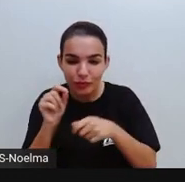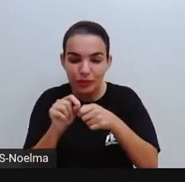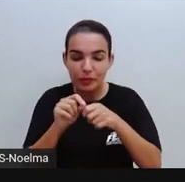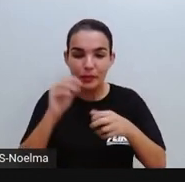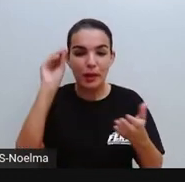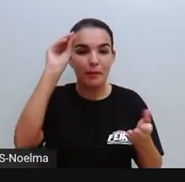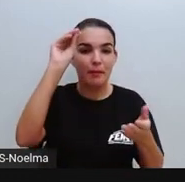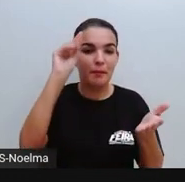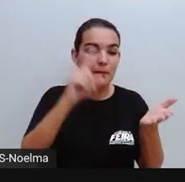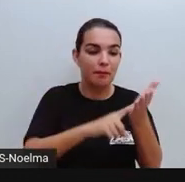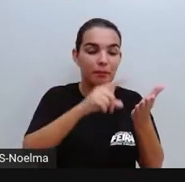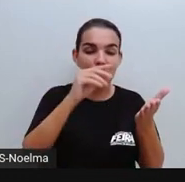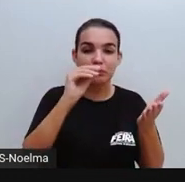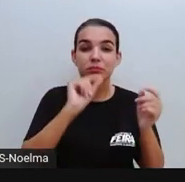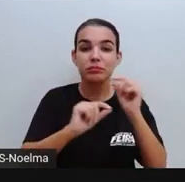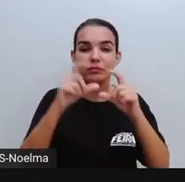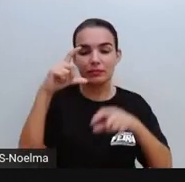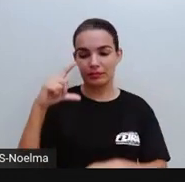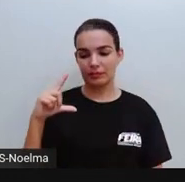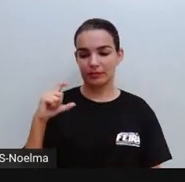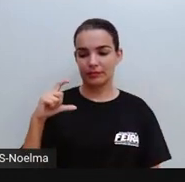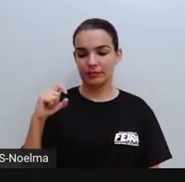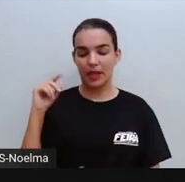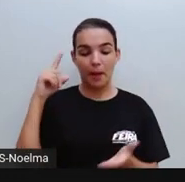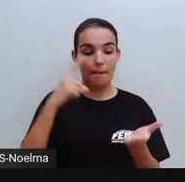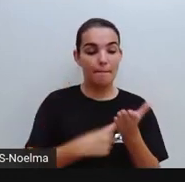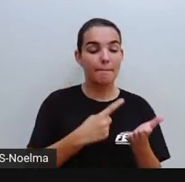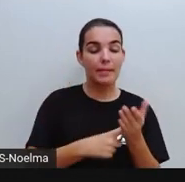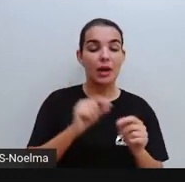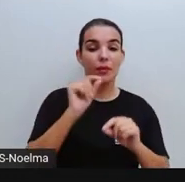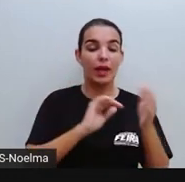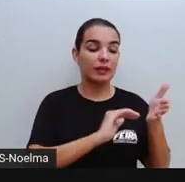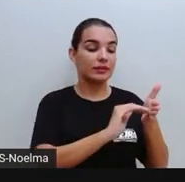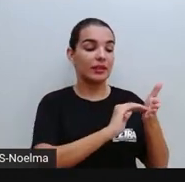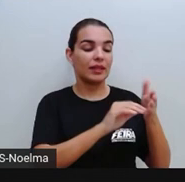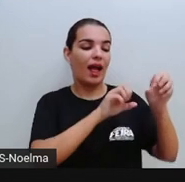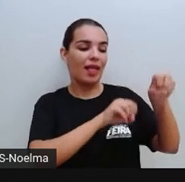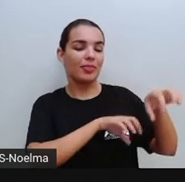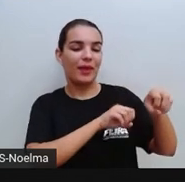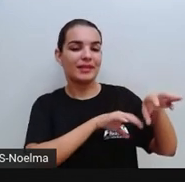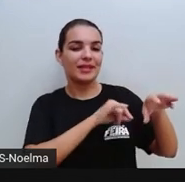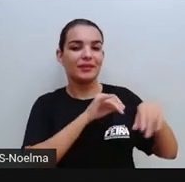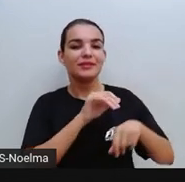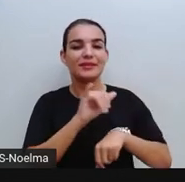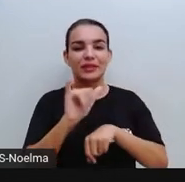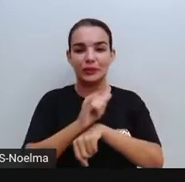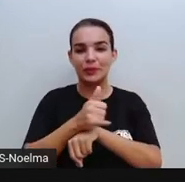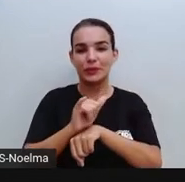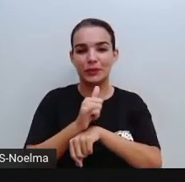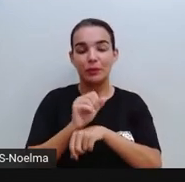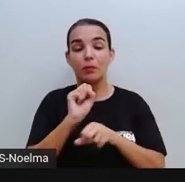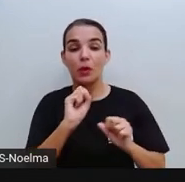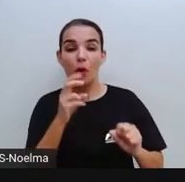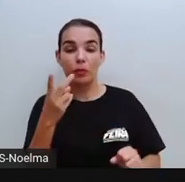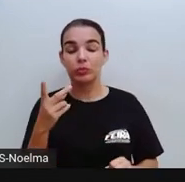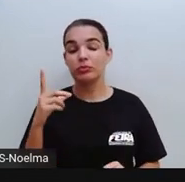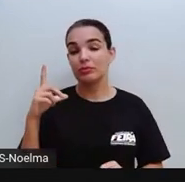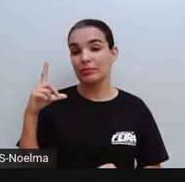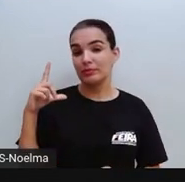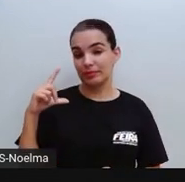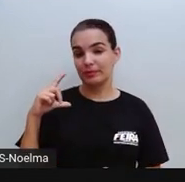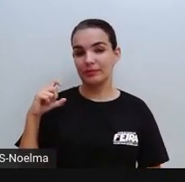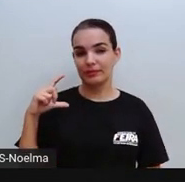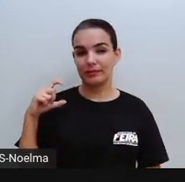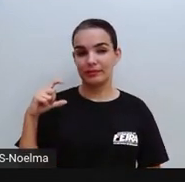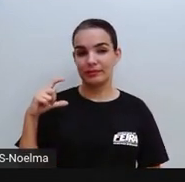e marcar secretaria de educação para a gente ver certo como foi que ficou o programa de